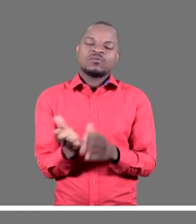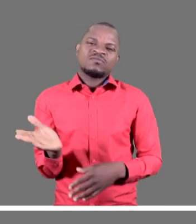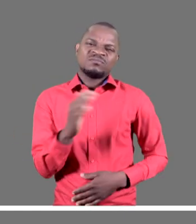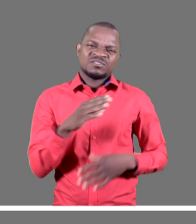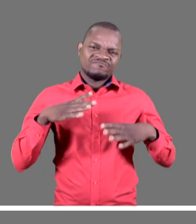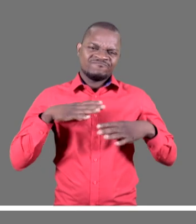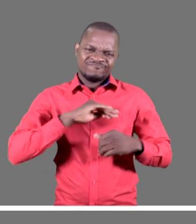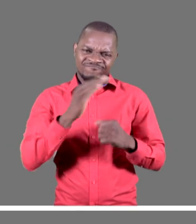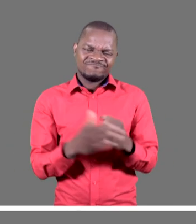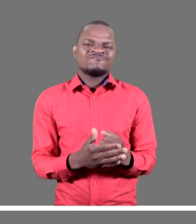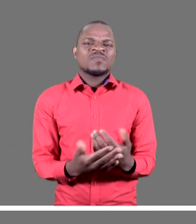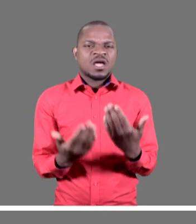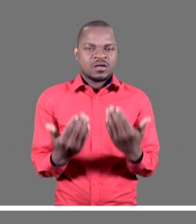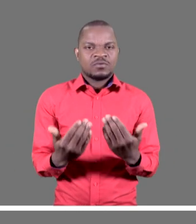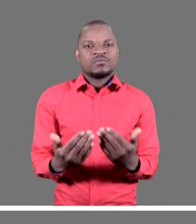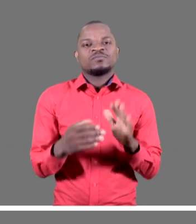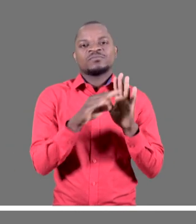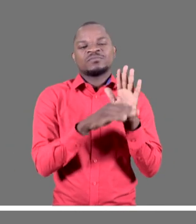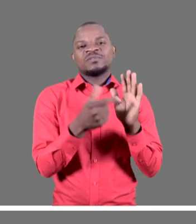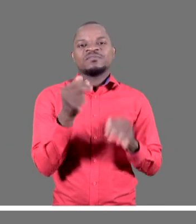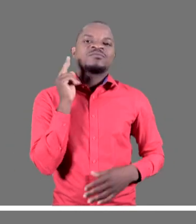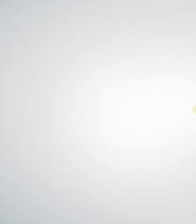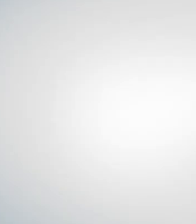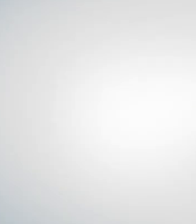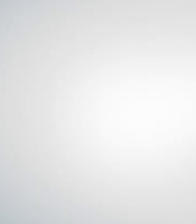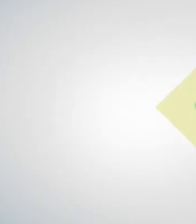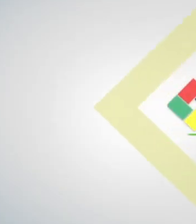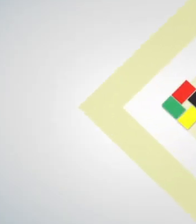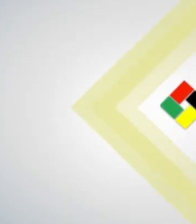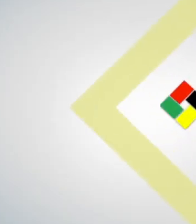intervalo. Nós voltamos para o último bloco do programa da TV Surdo.